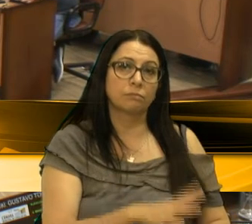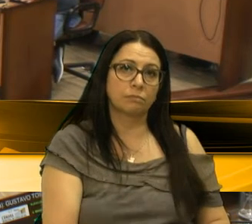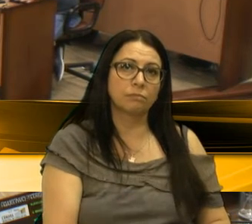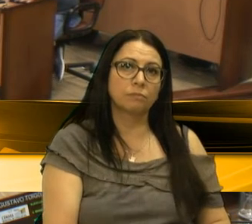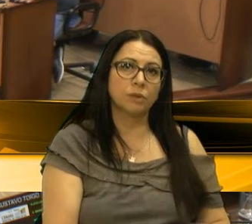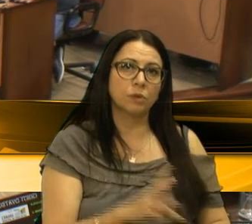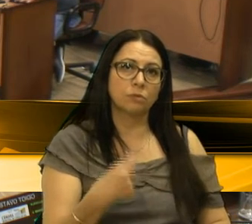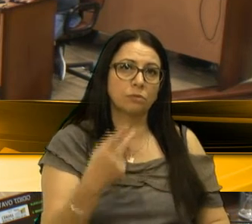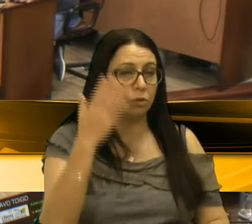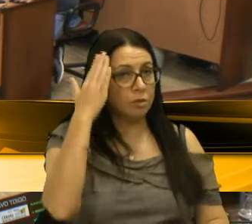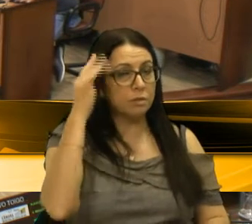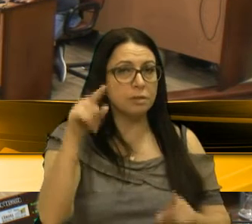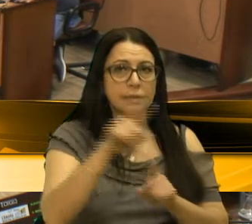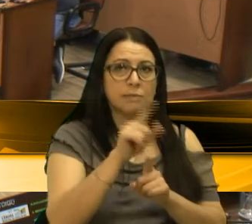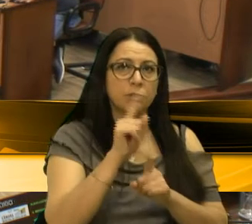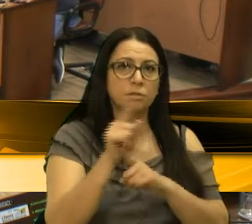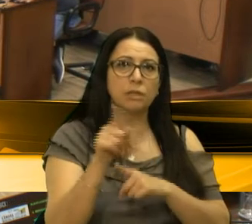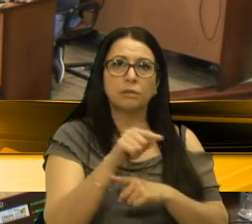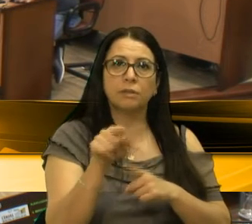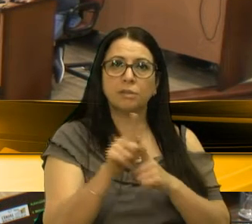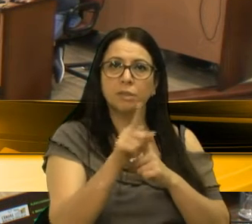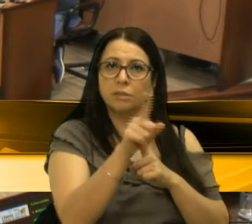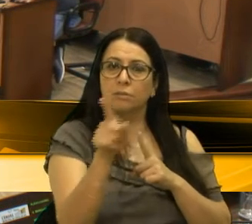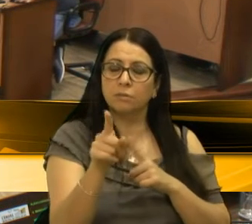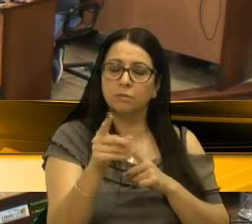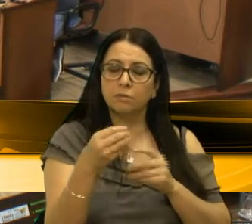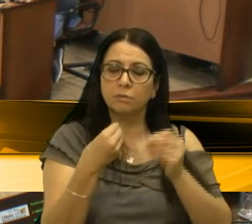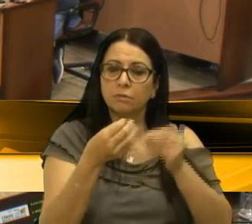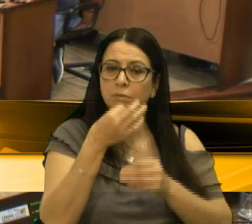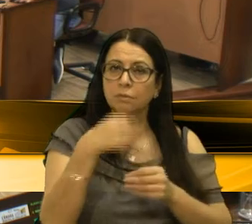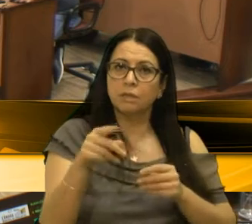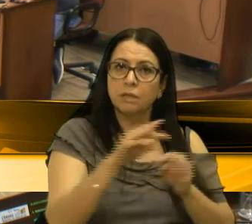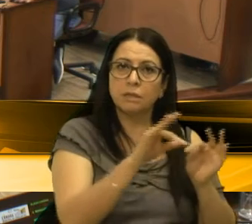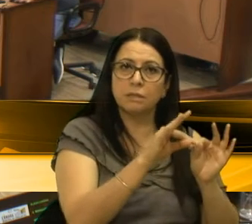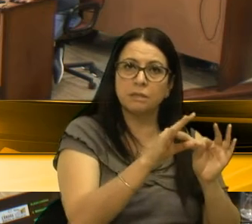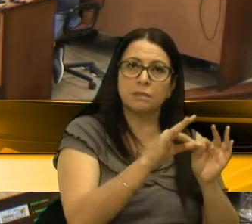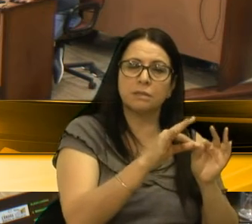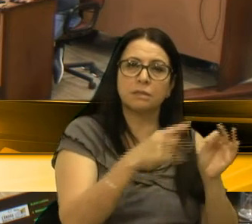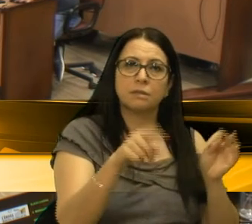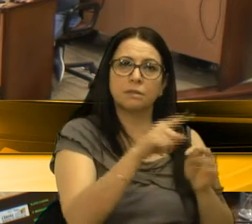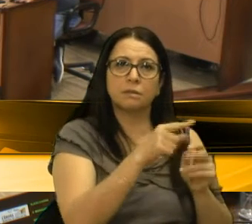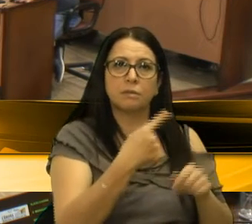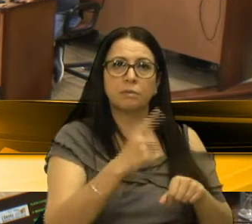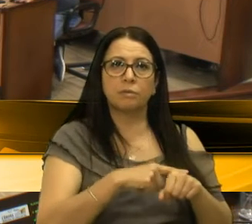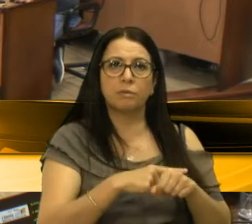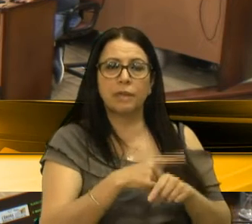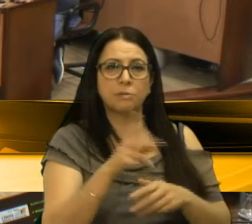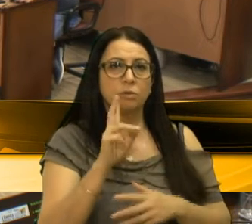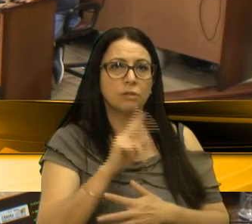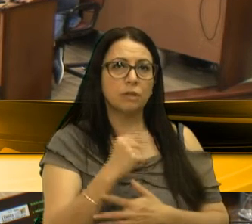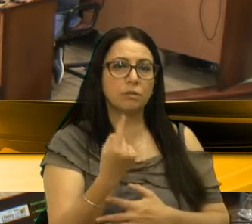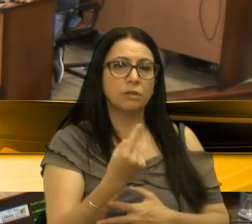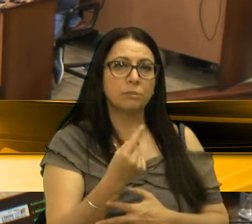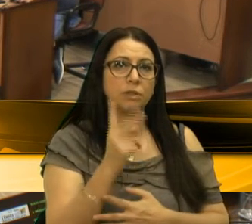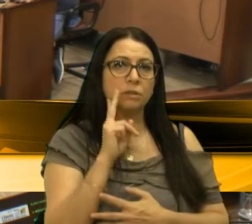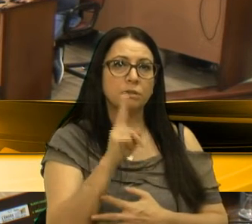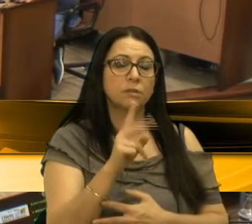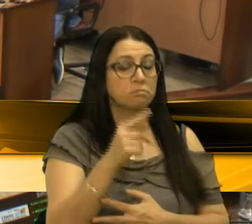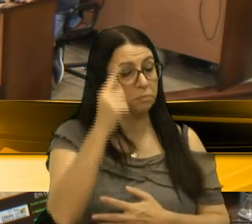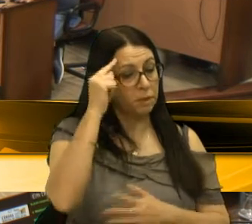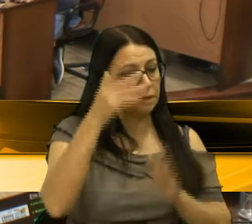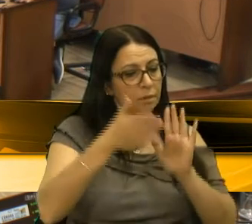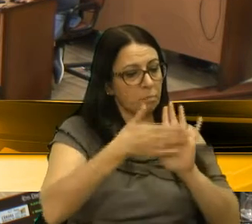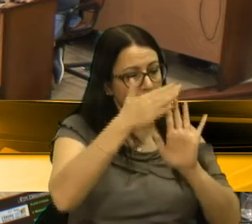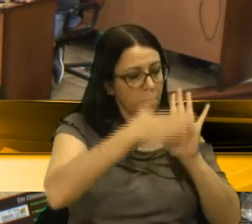nós sabemos que muitas coisas são técnicas, né? Nós não podemos, nesse momento, eu pelo menos, né, presidente, me pautar